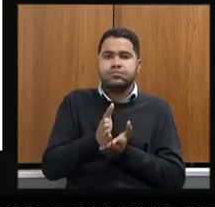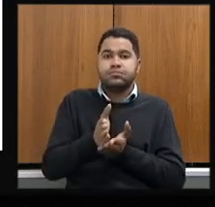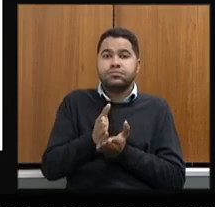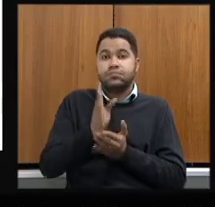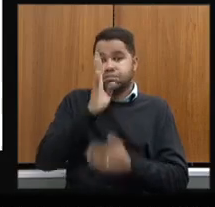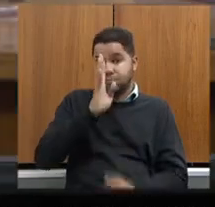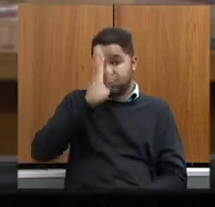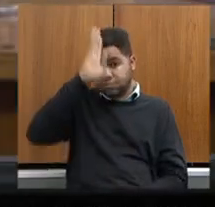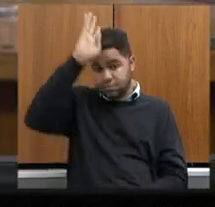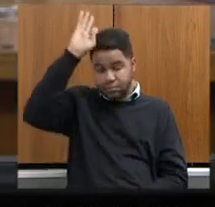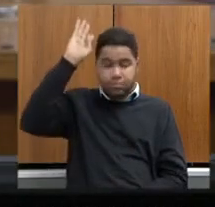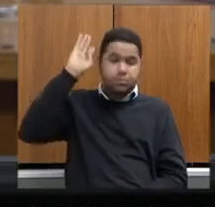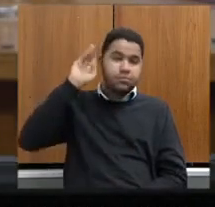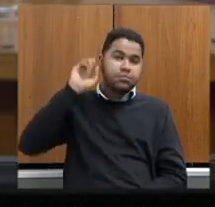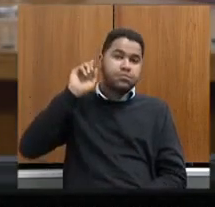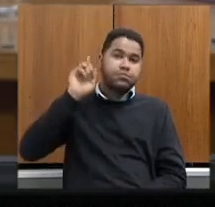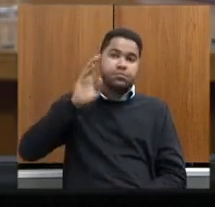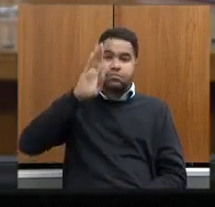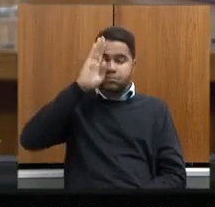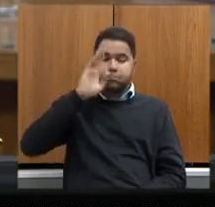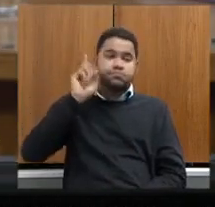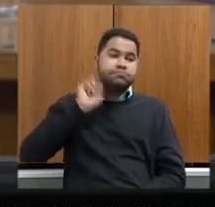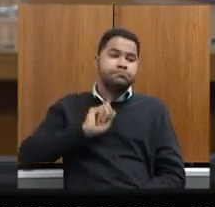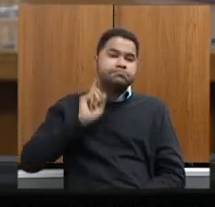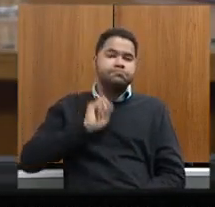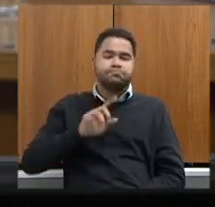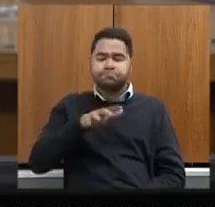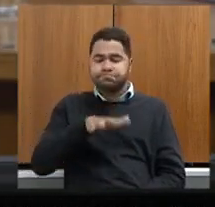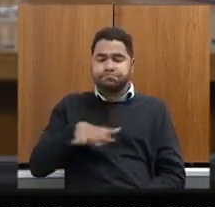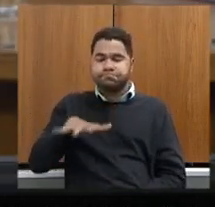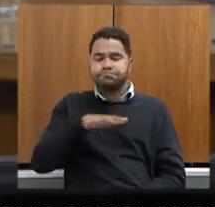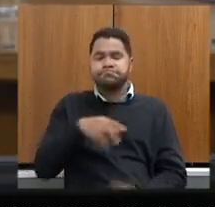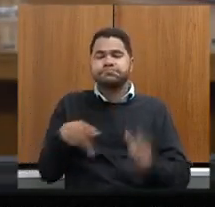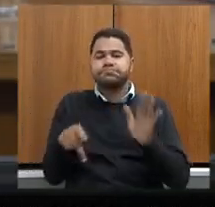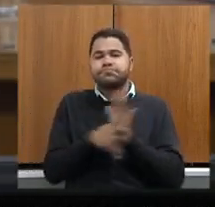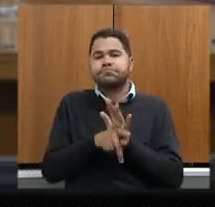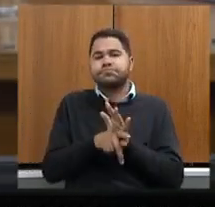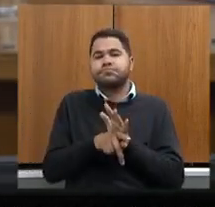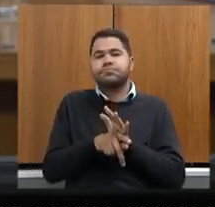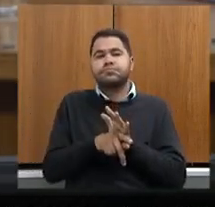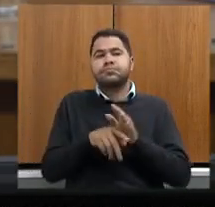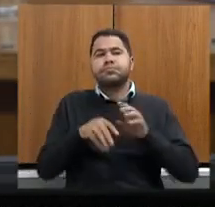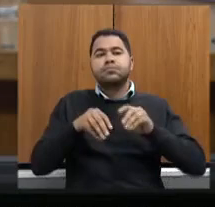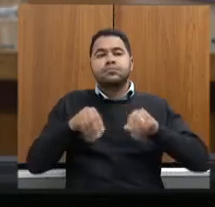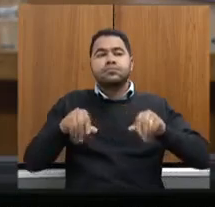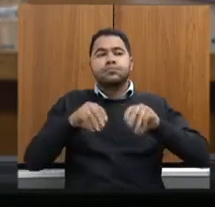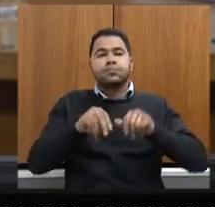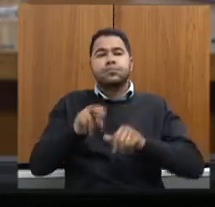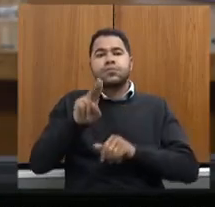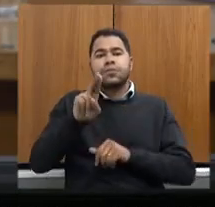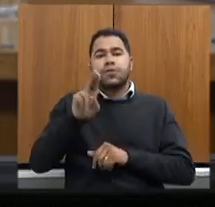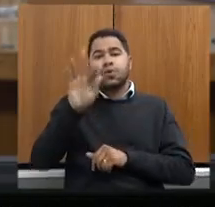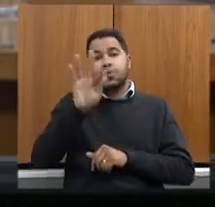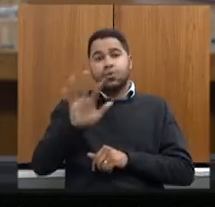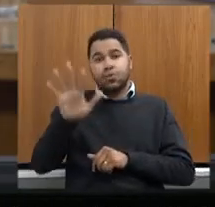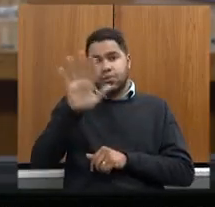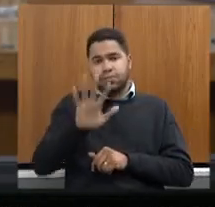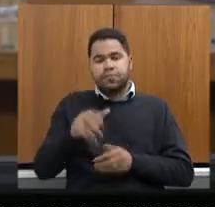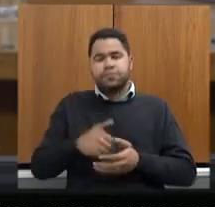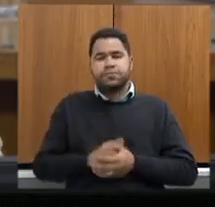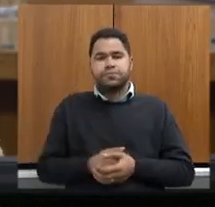Corpo de Bombeiros Militar era um desejo antigo era uma academia cuja propriedade do terreno era da União